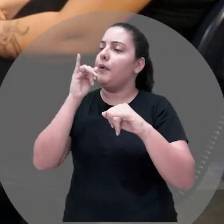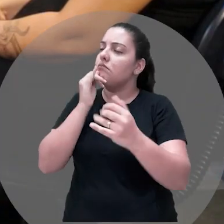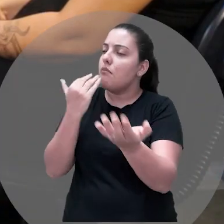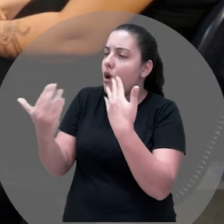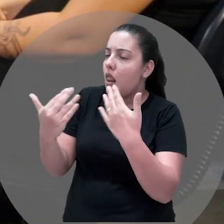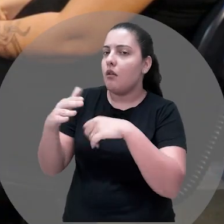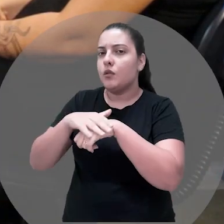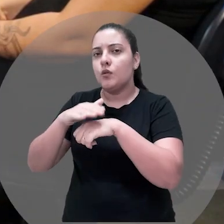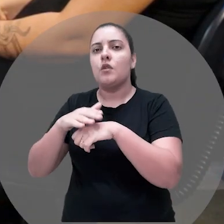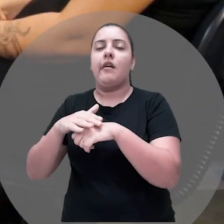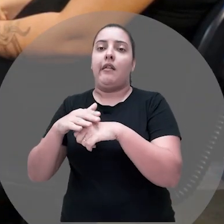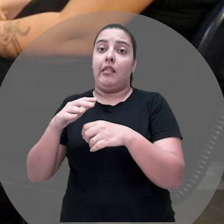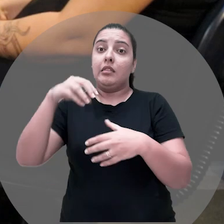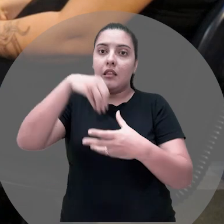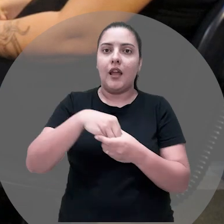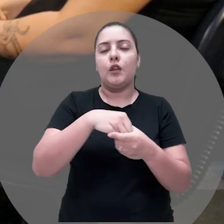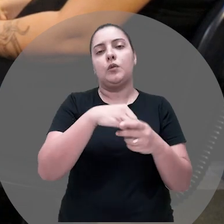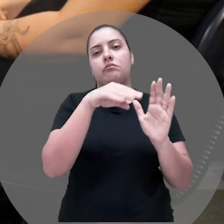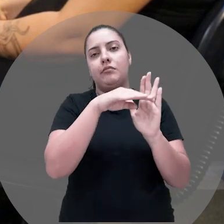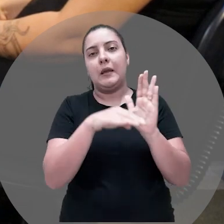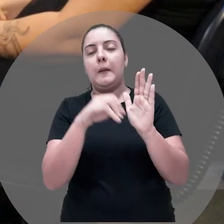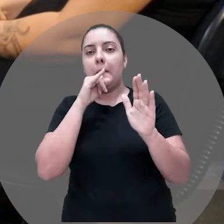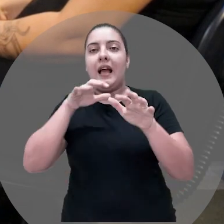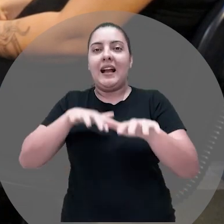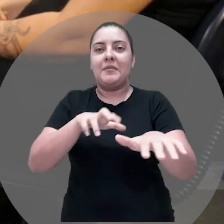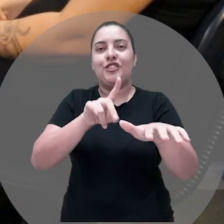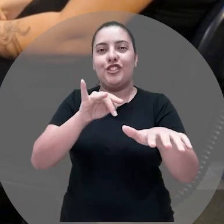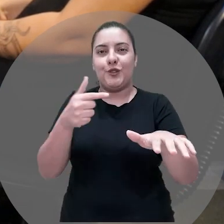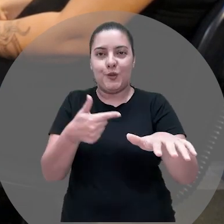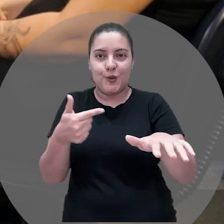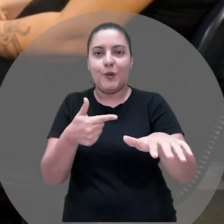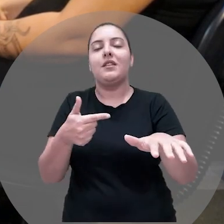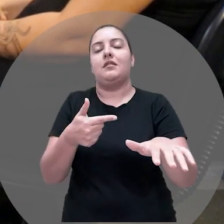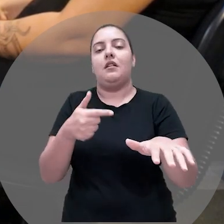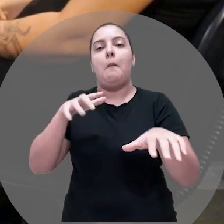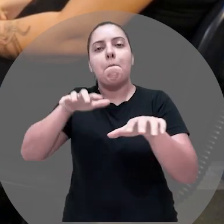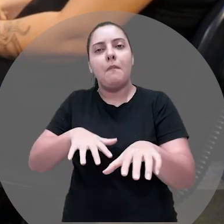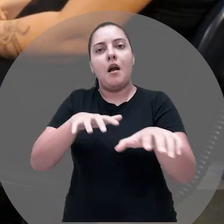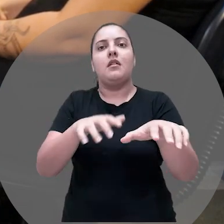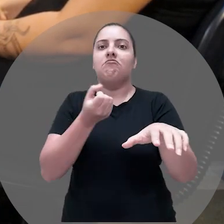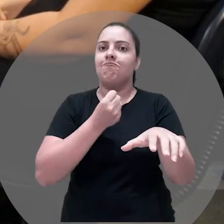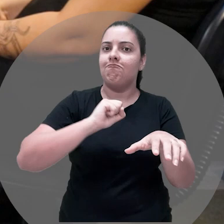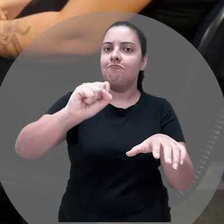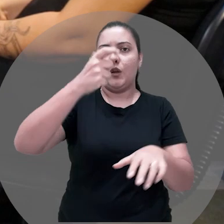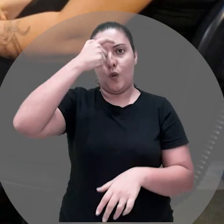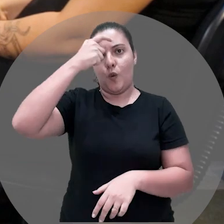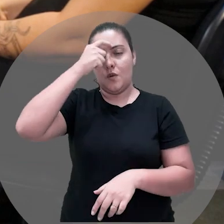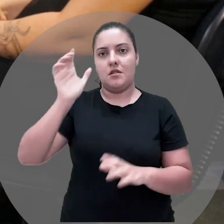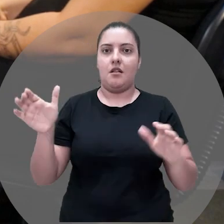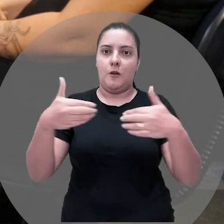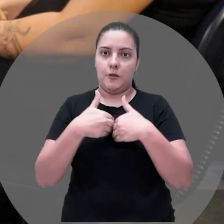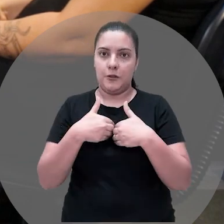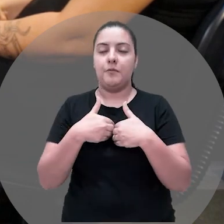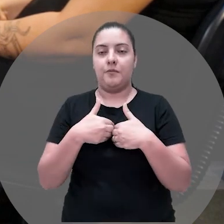elas eles desenvolvem algumas atividades como por exemplo a caminhada do dia 2 né que a caminhada em